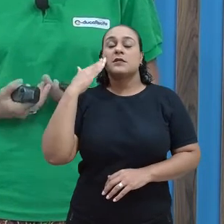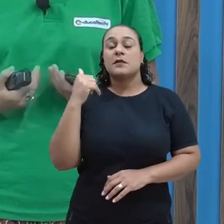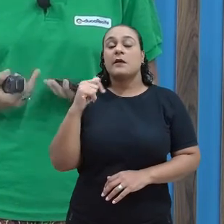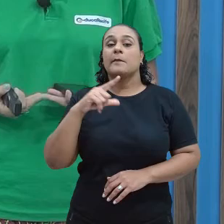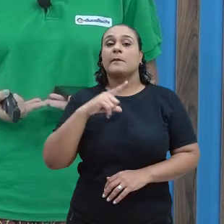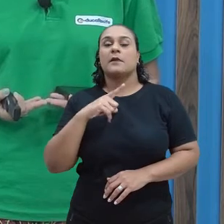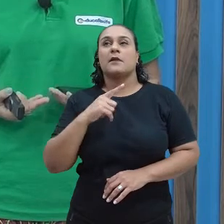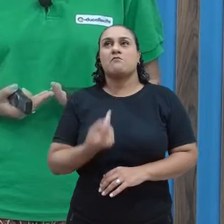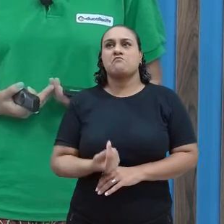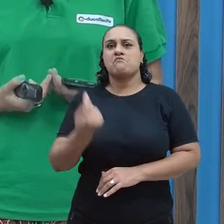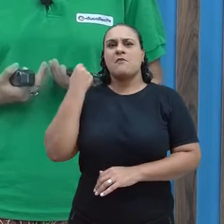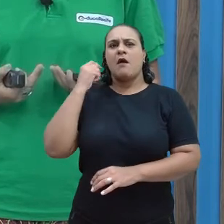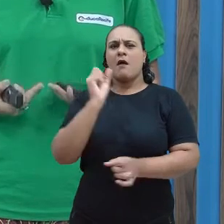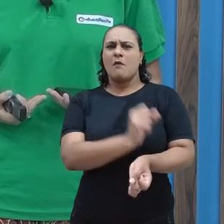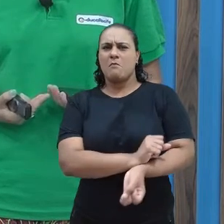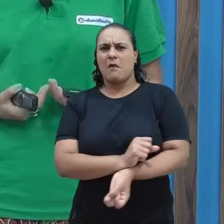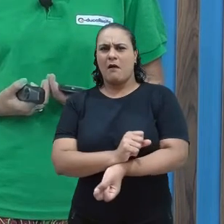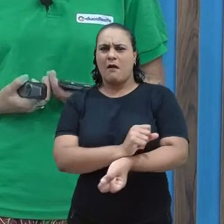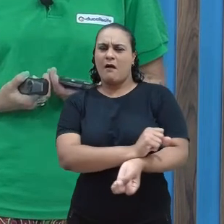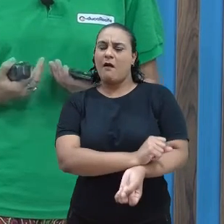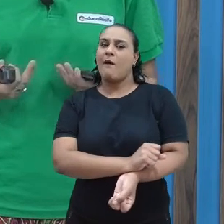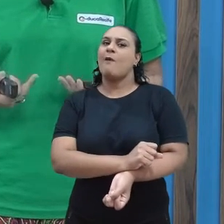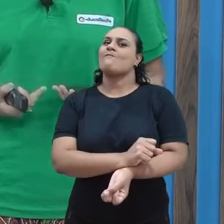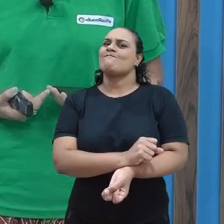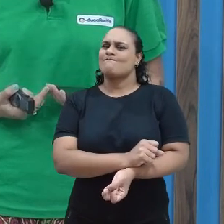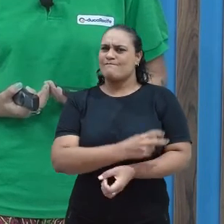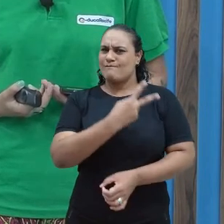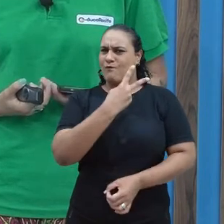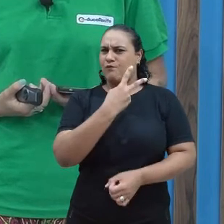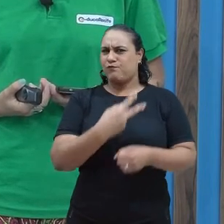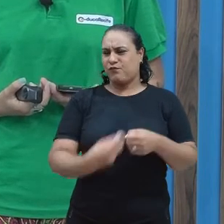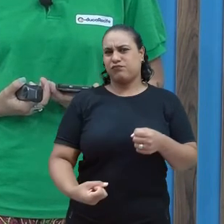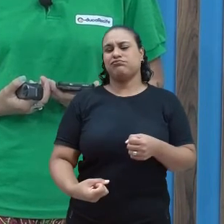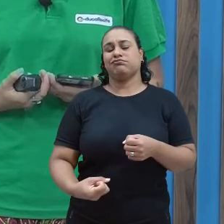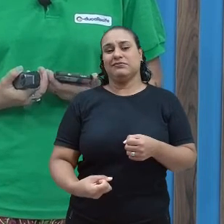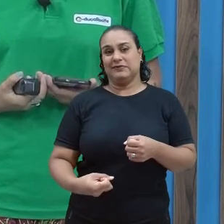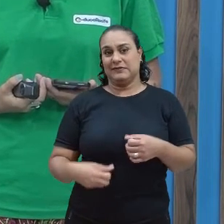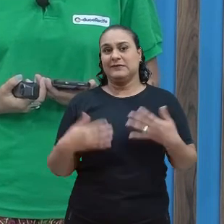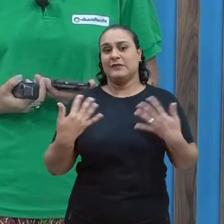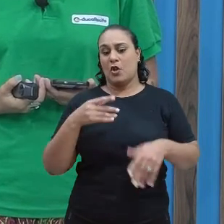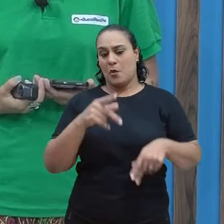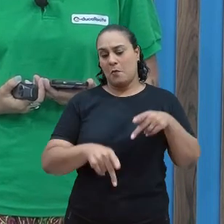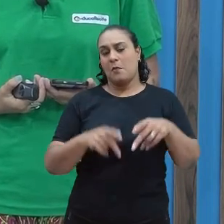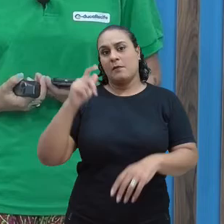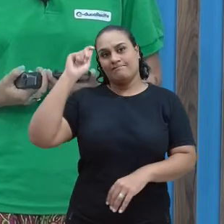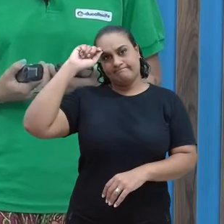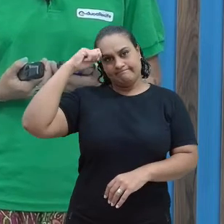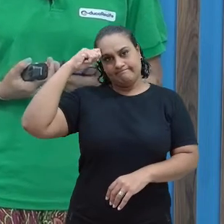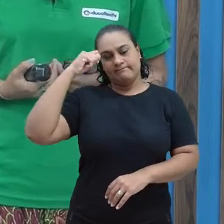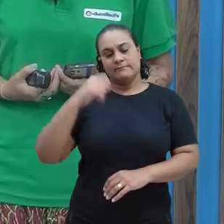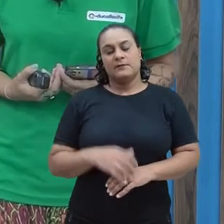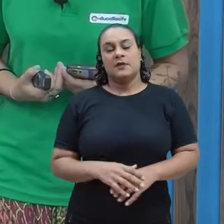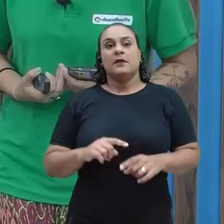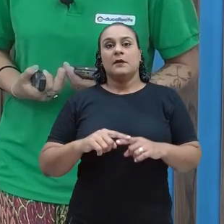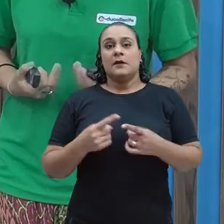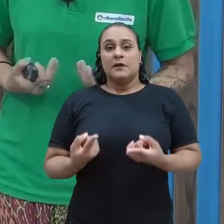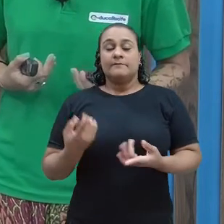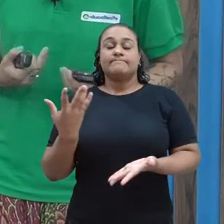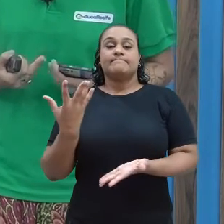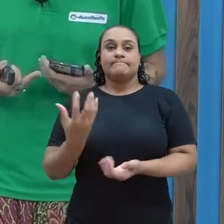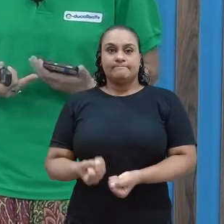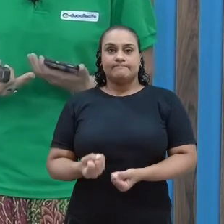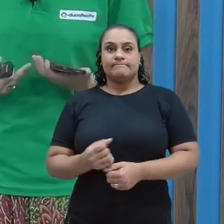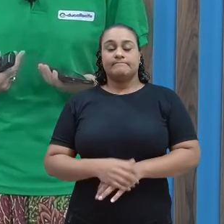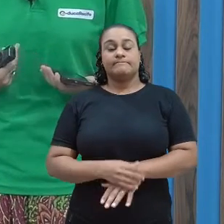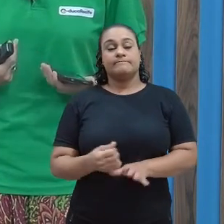escravocrata, escravista, foi muito violento, né, com essa população negra. Mas vamos lá.